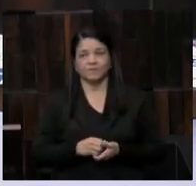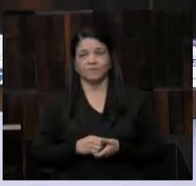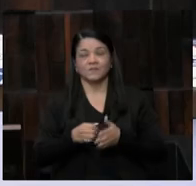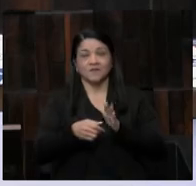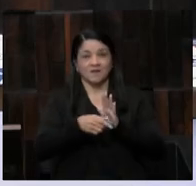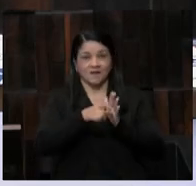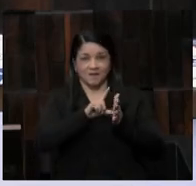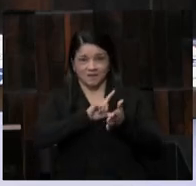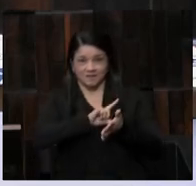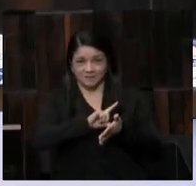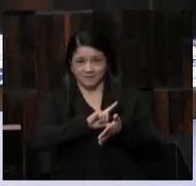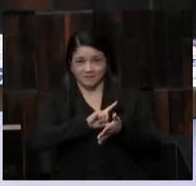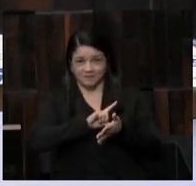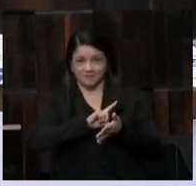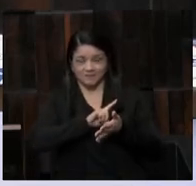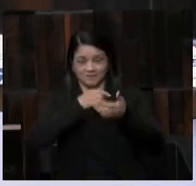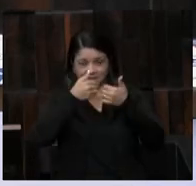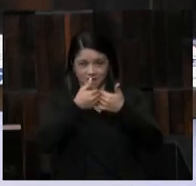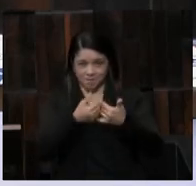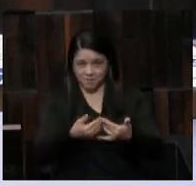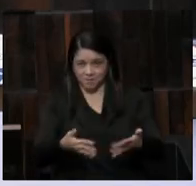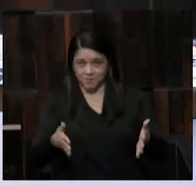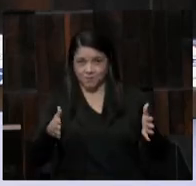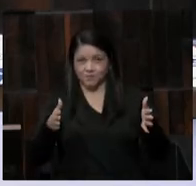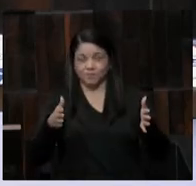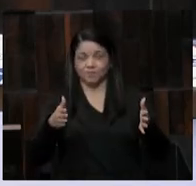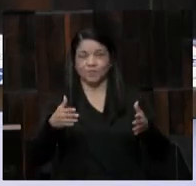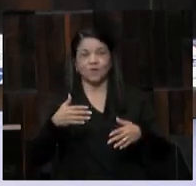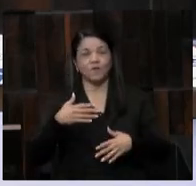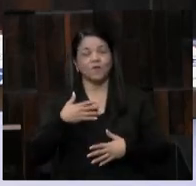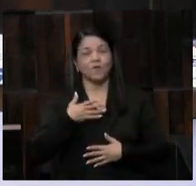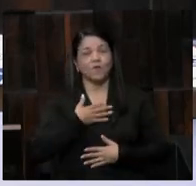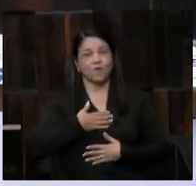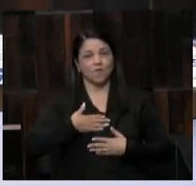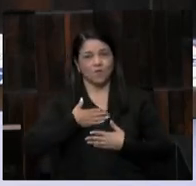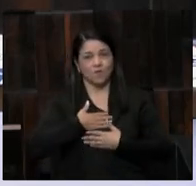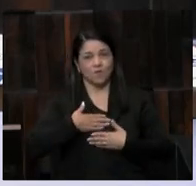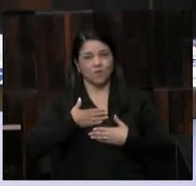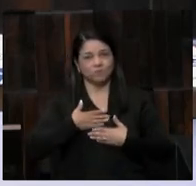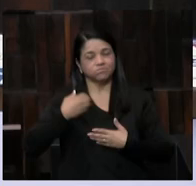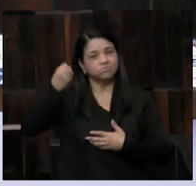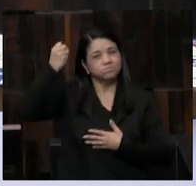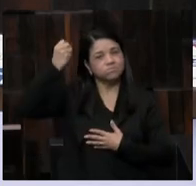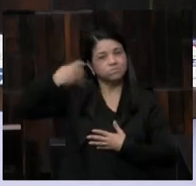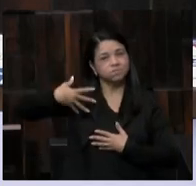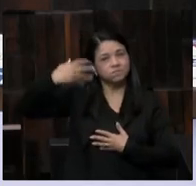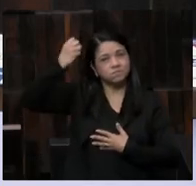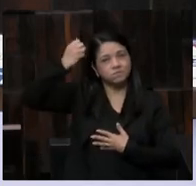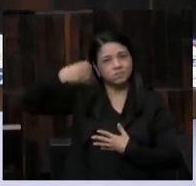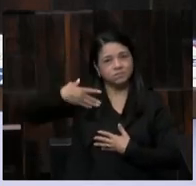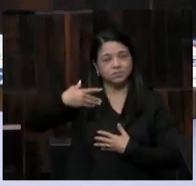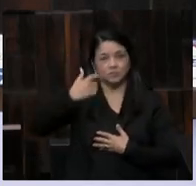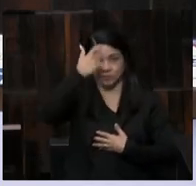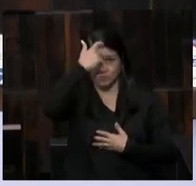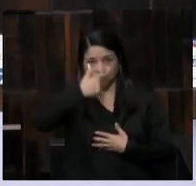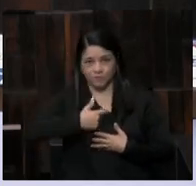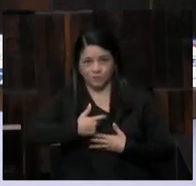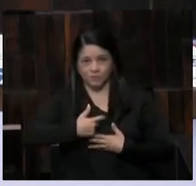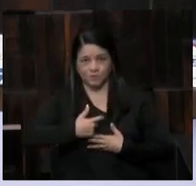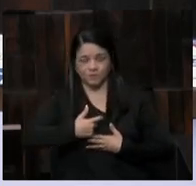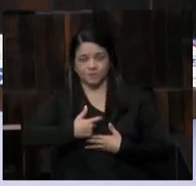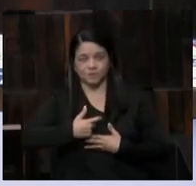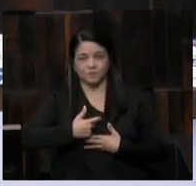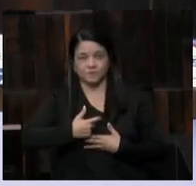antes de dar a abertura, eu gostaria de me descrever. Eu sou uma pessoa